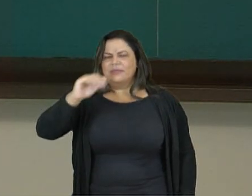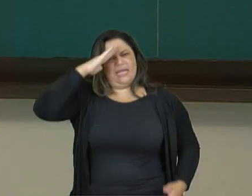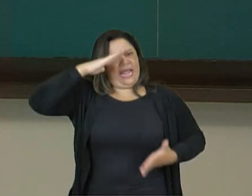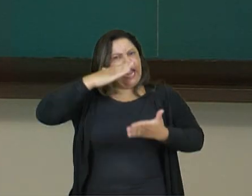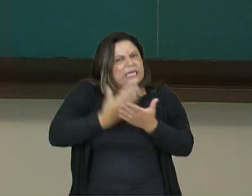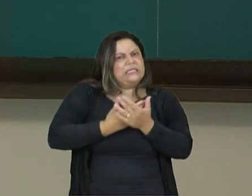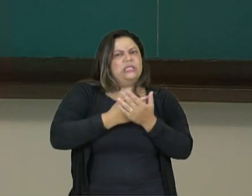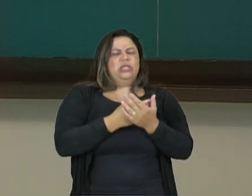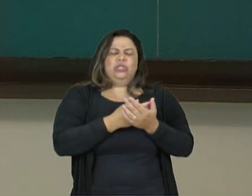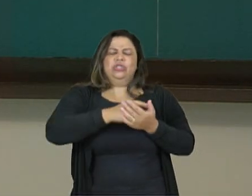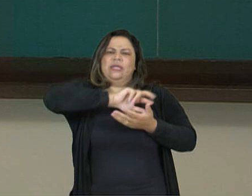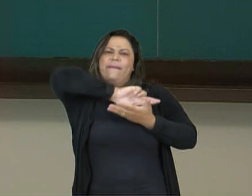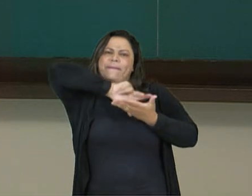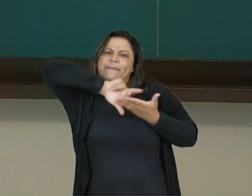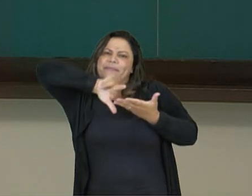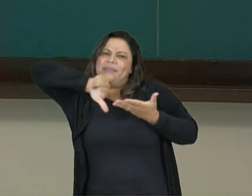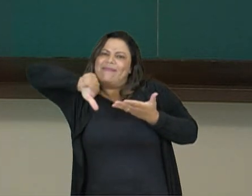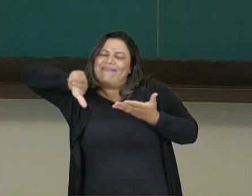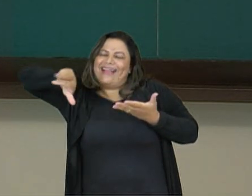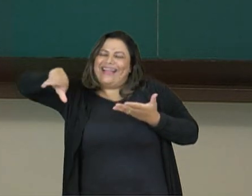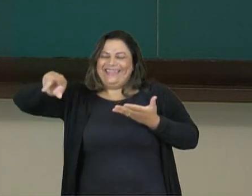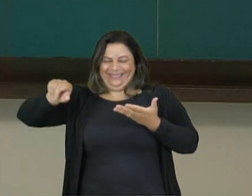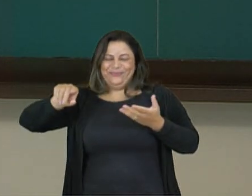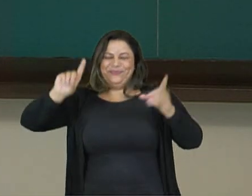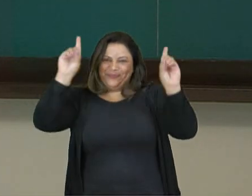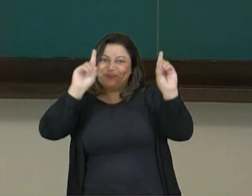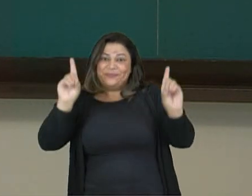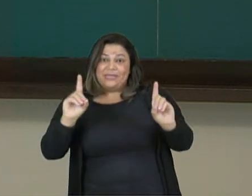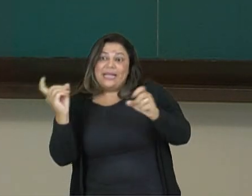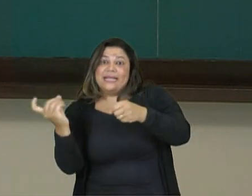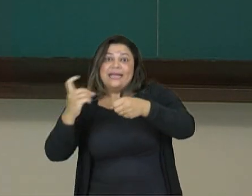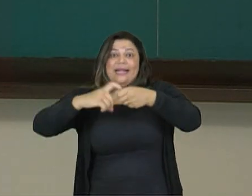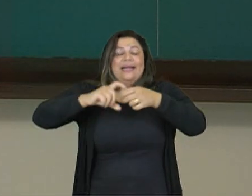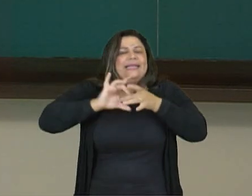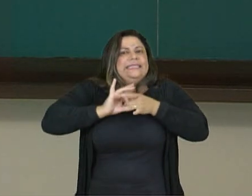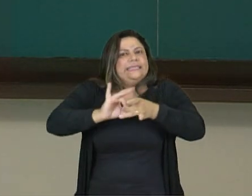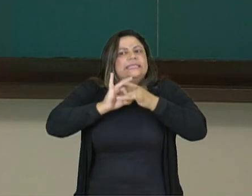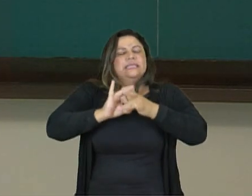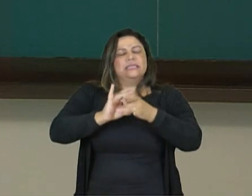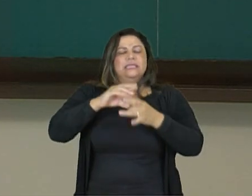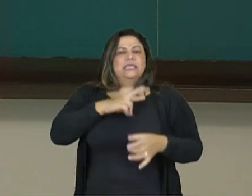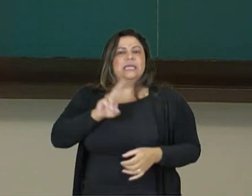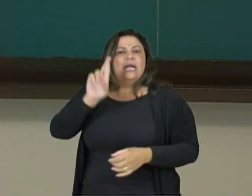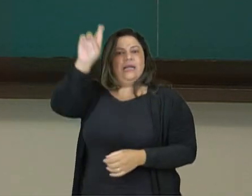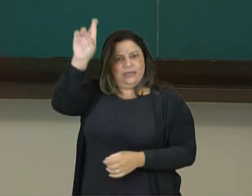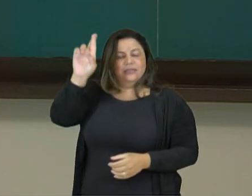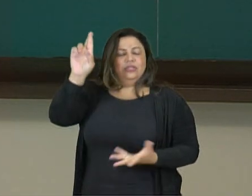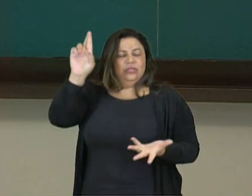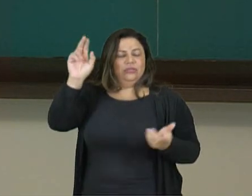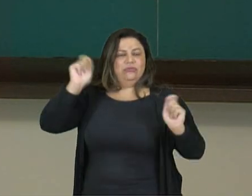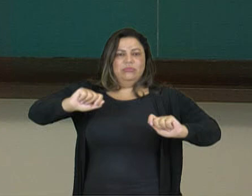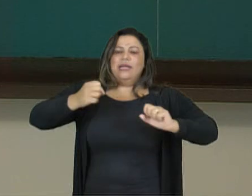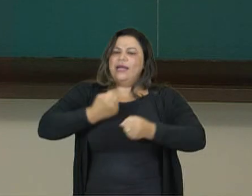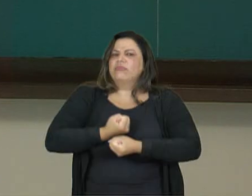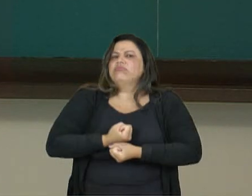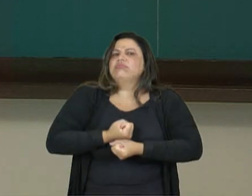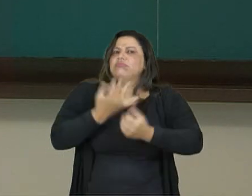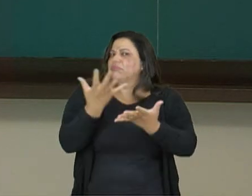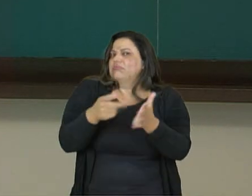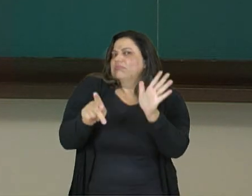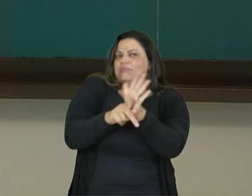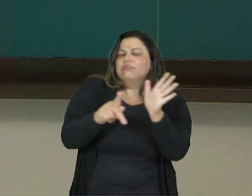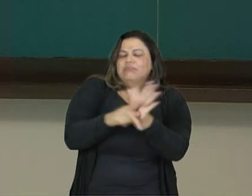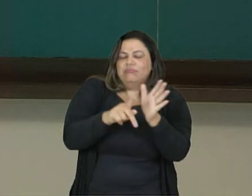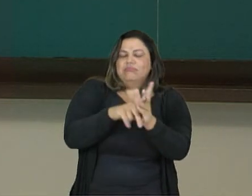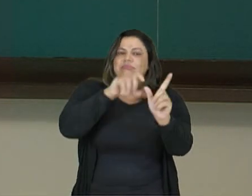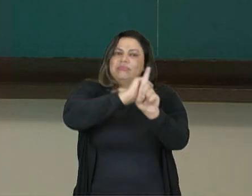sociedade deles era ligada à religião e a dança também, como era uma expressão dessa sociedade, estava também ligada à